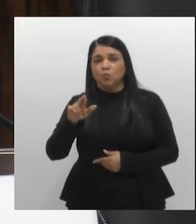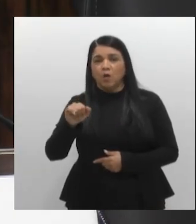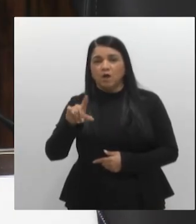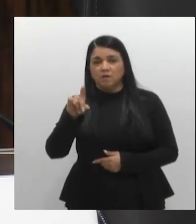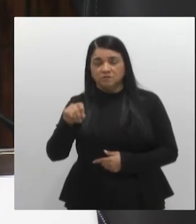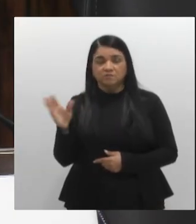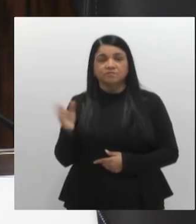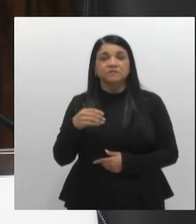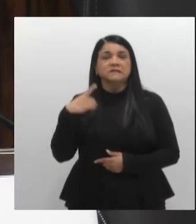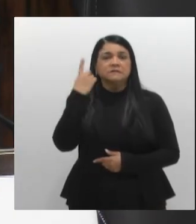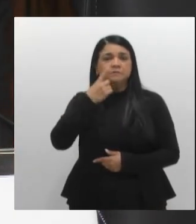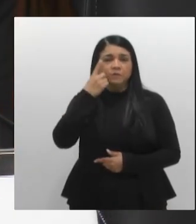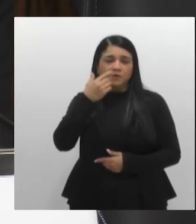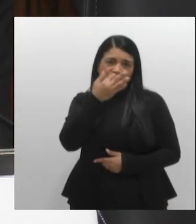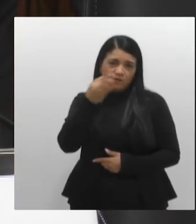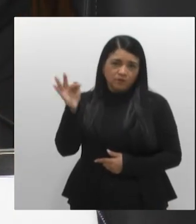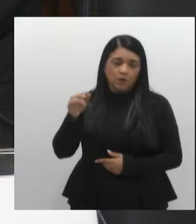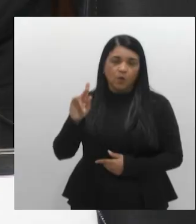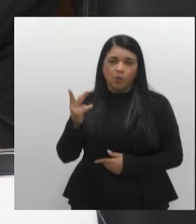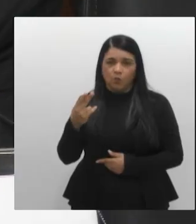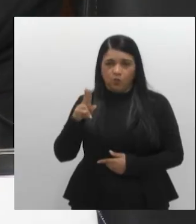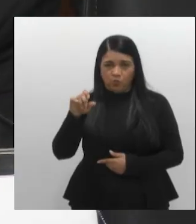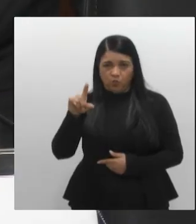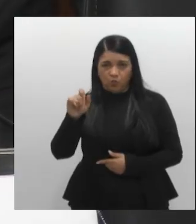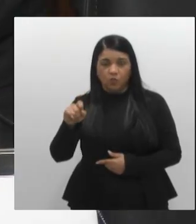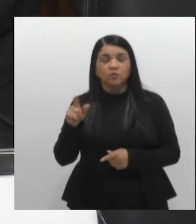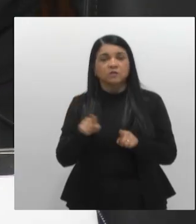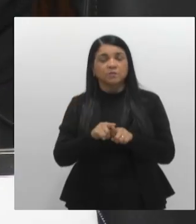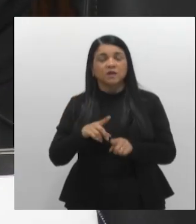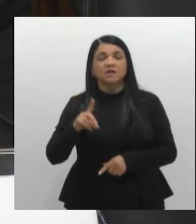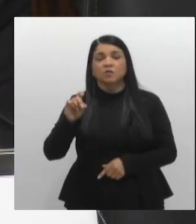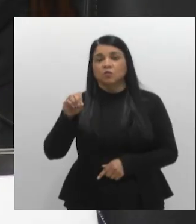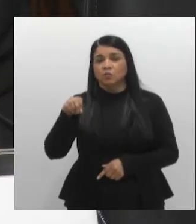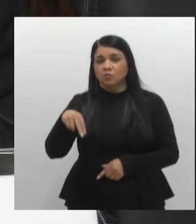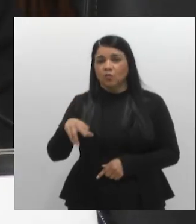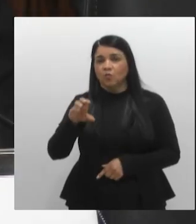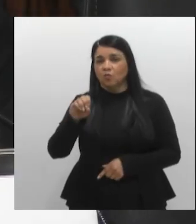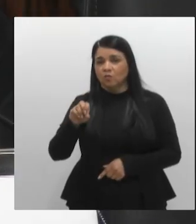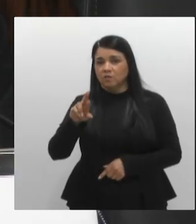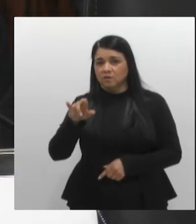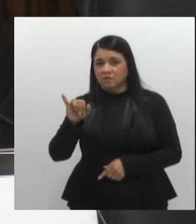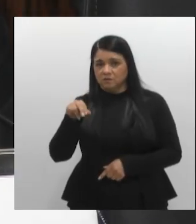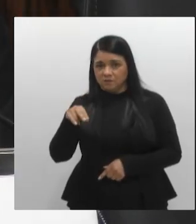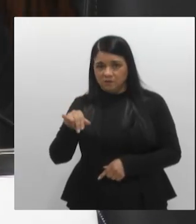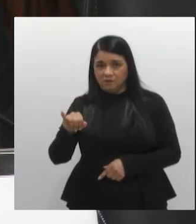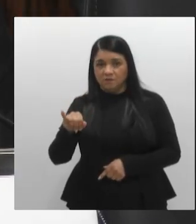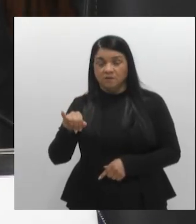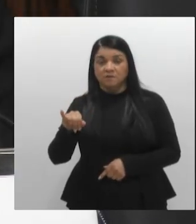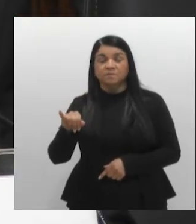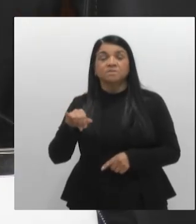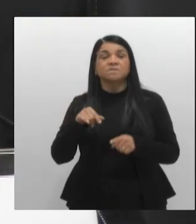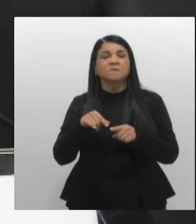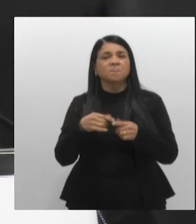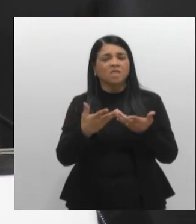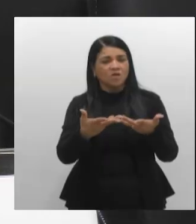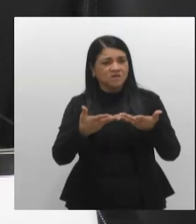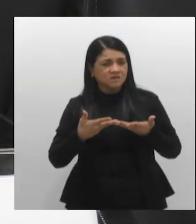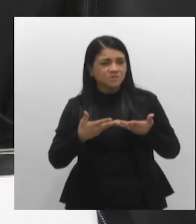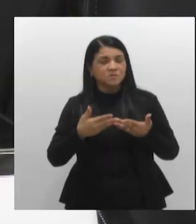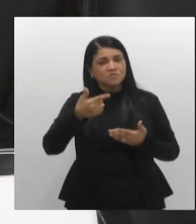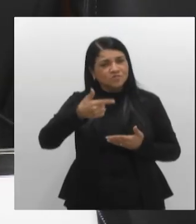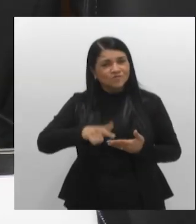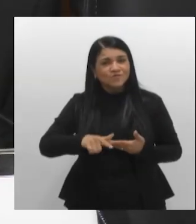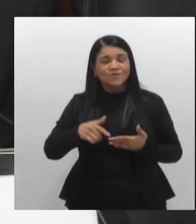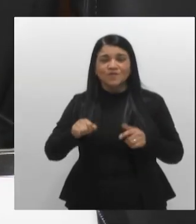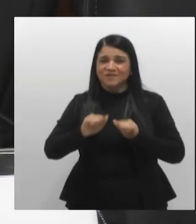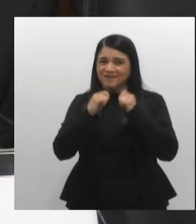federal, e obviamente o nosso querido Dom Orani, e com muita alegria nós o recebemos mais uma vez aqui nessa